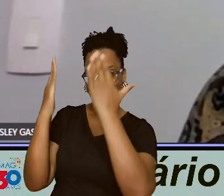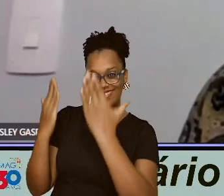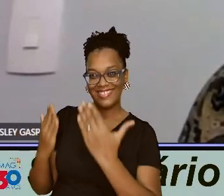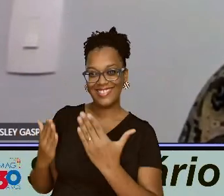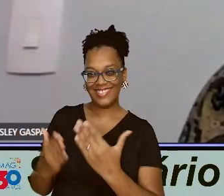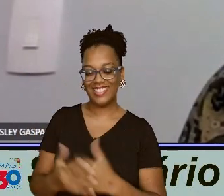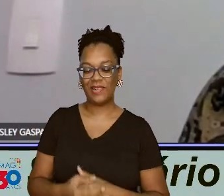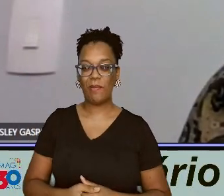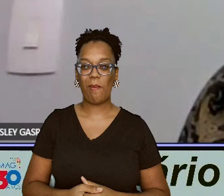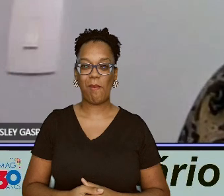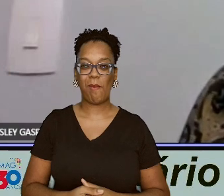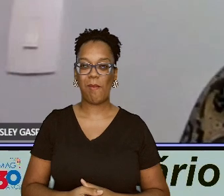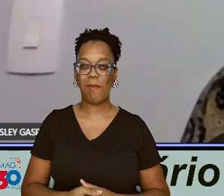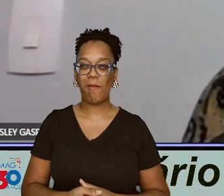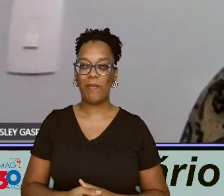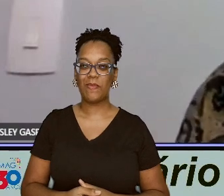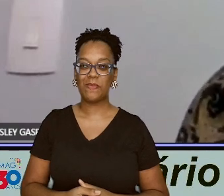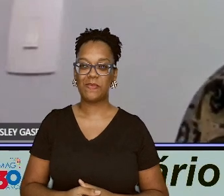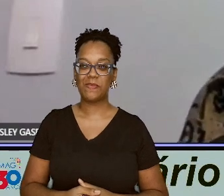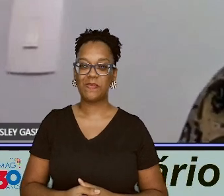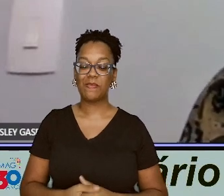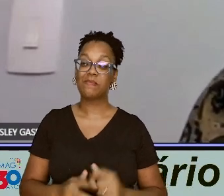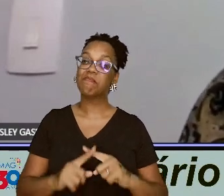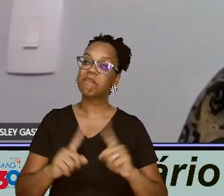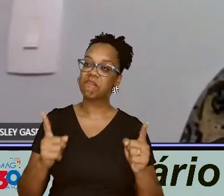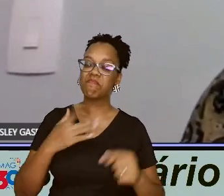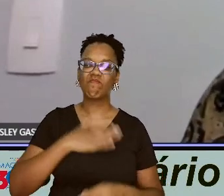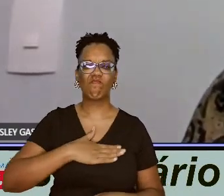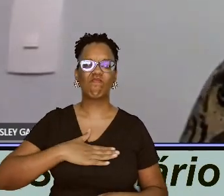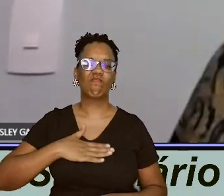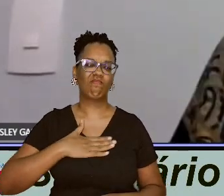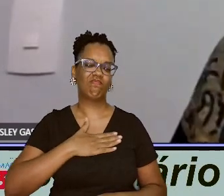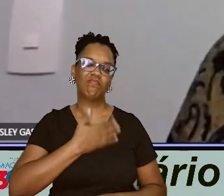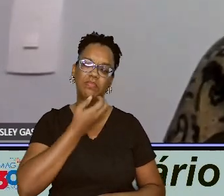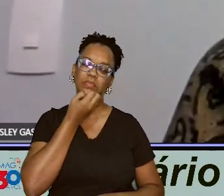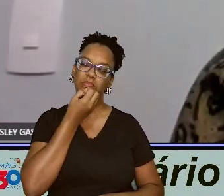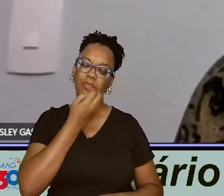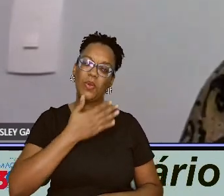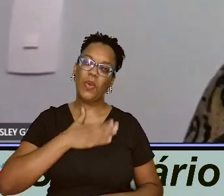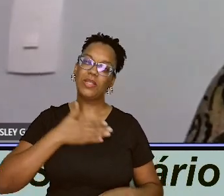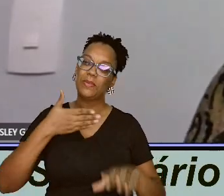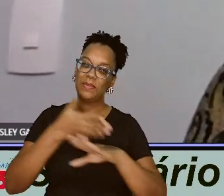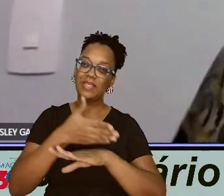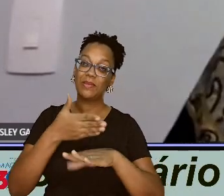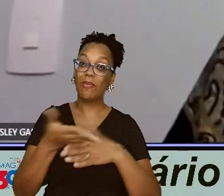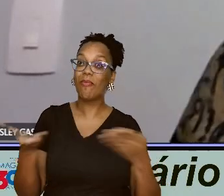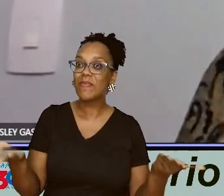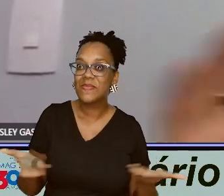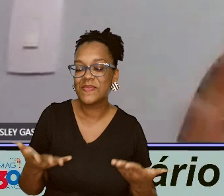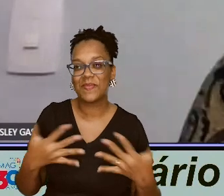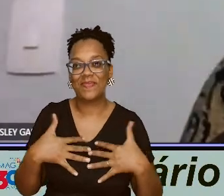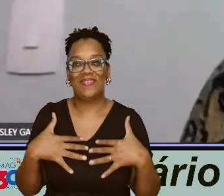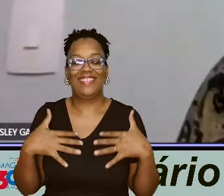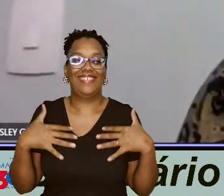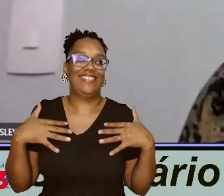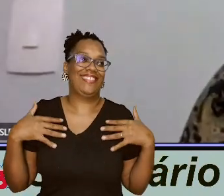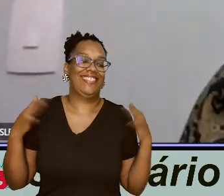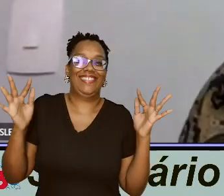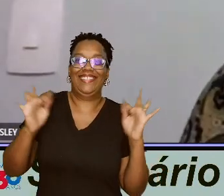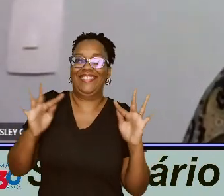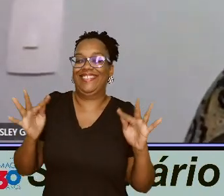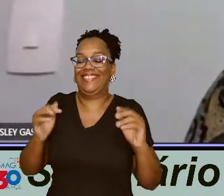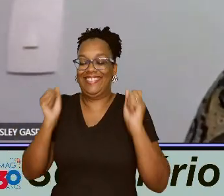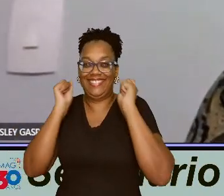Mas foi muito gratificante participar e hoje, então, eu estou, assim, em